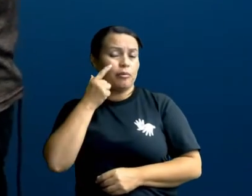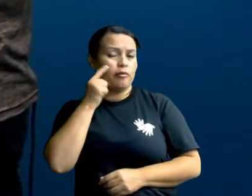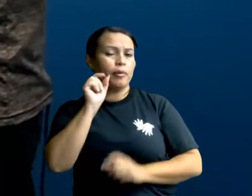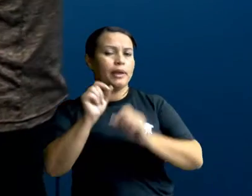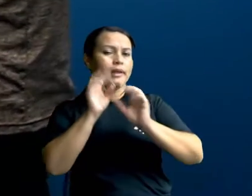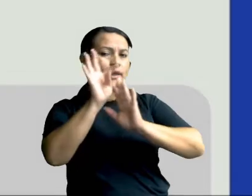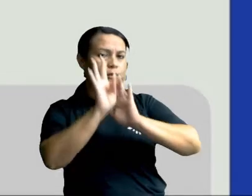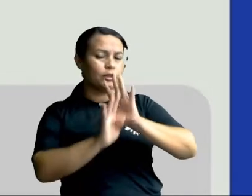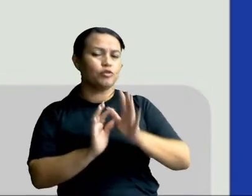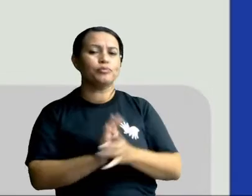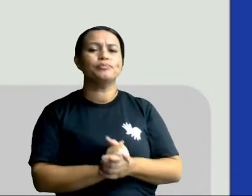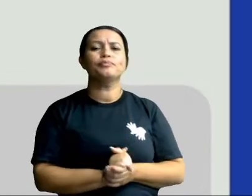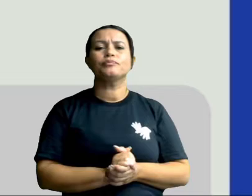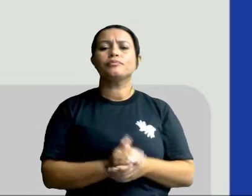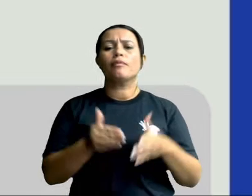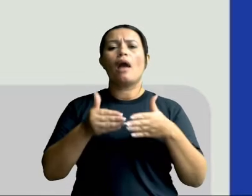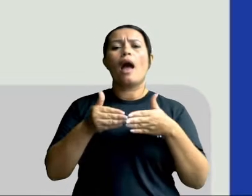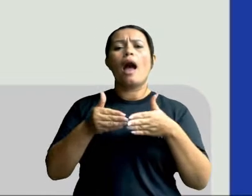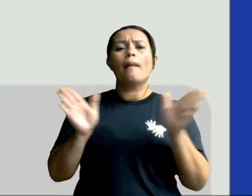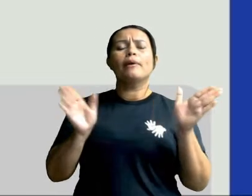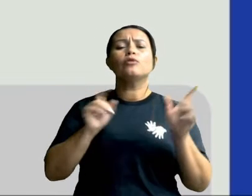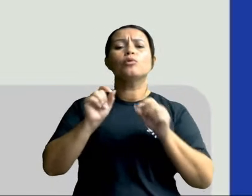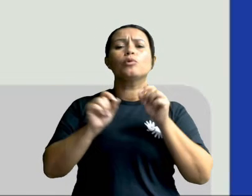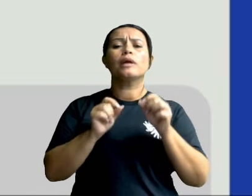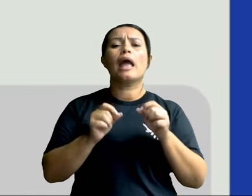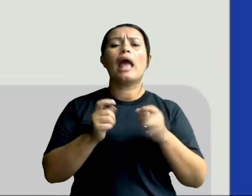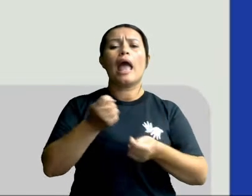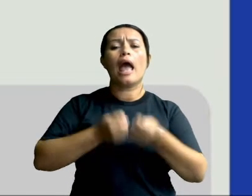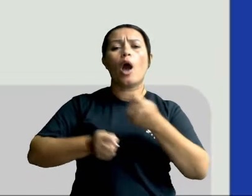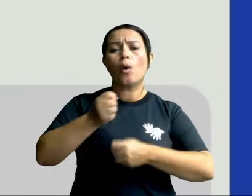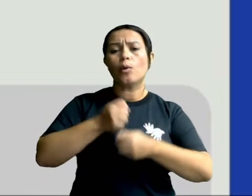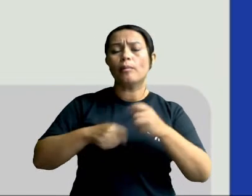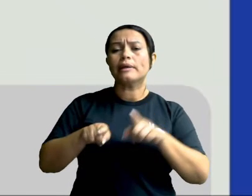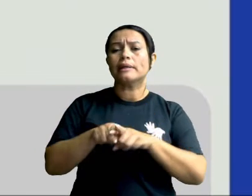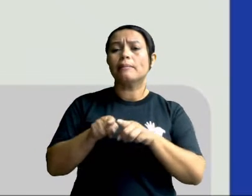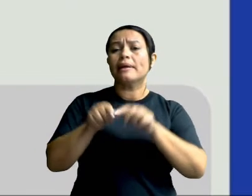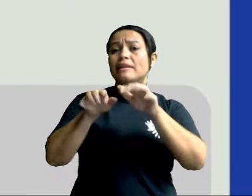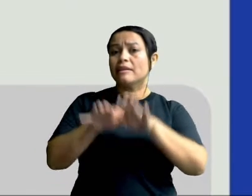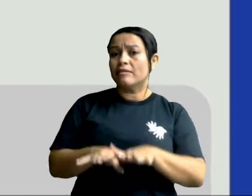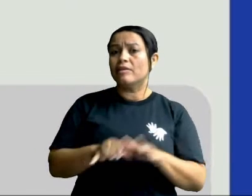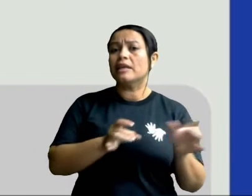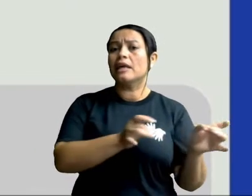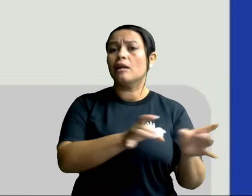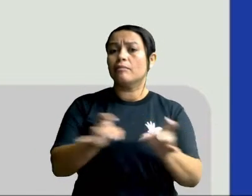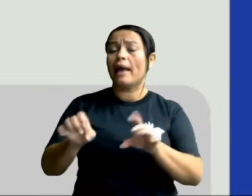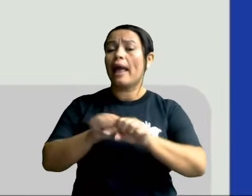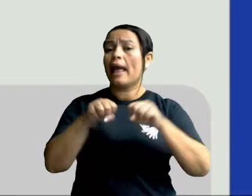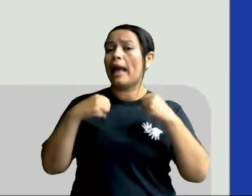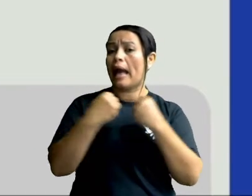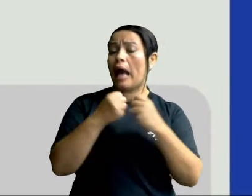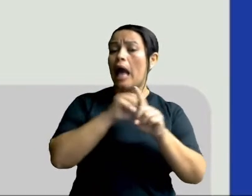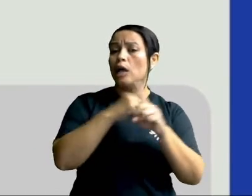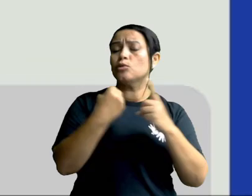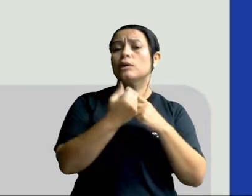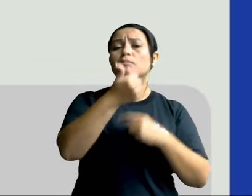aqui o que diz o texto. A abertura econômica e a implantação da economia socialista de mercado.